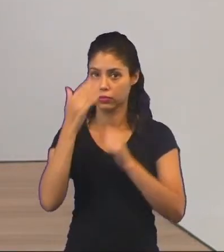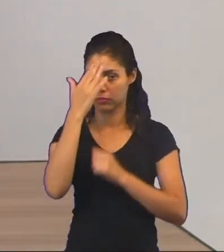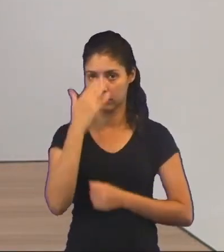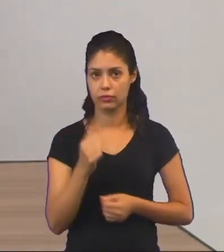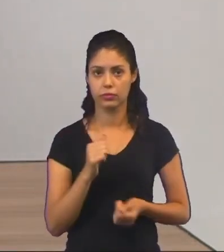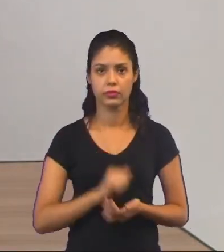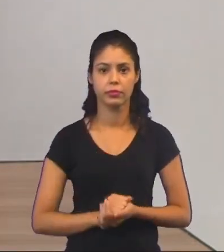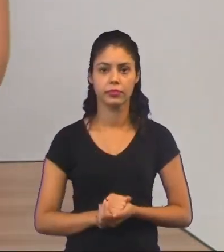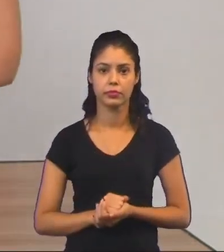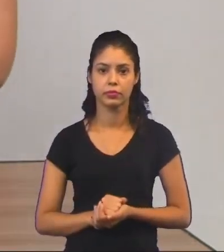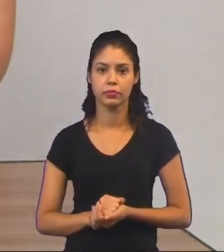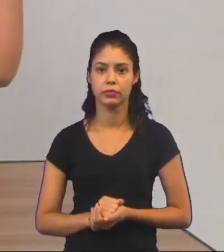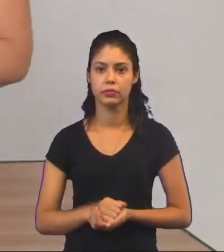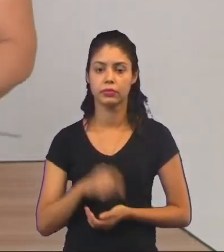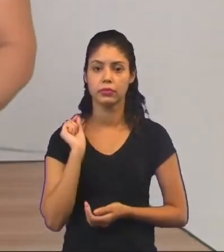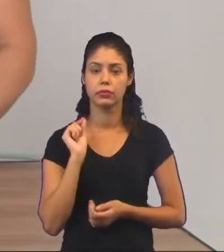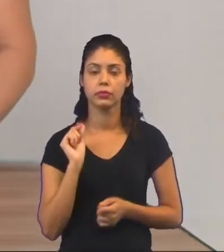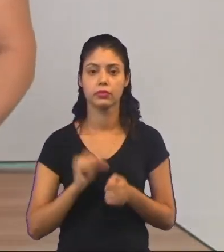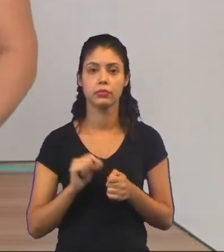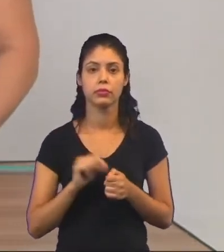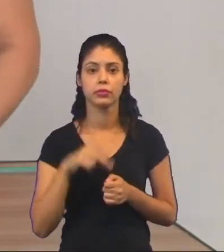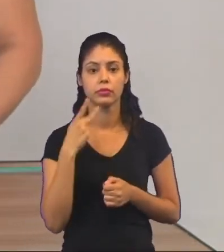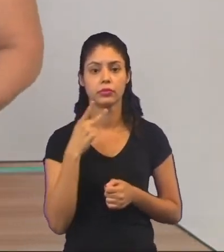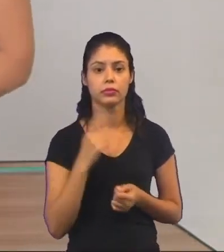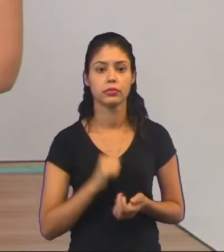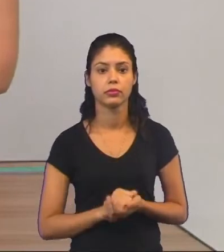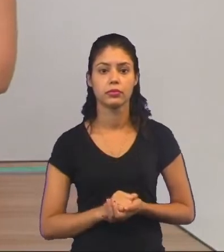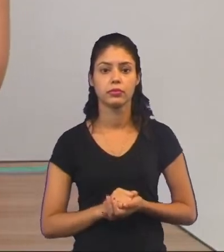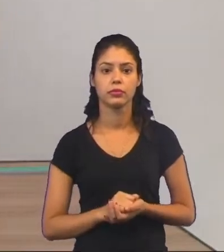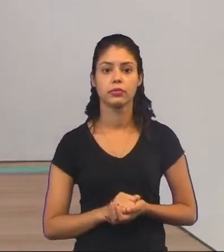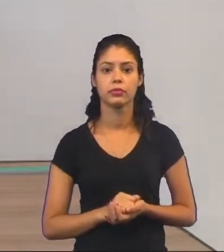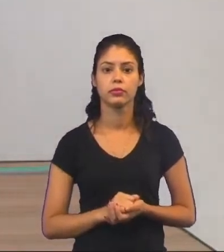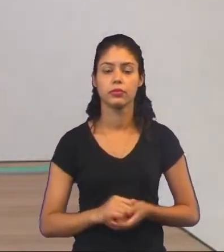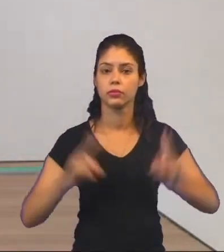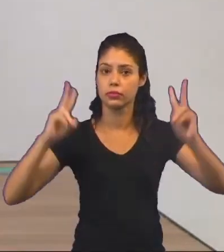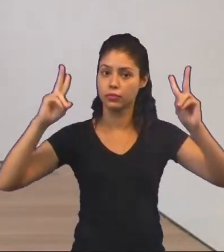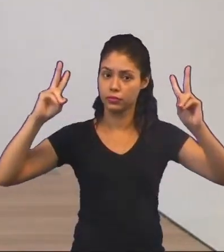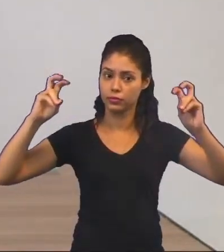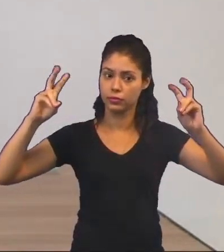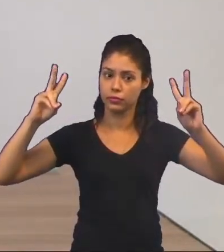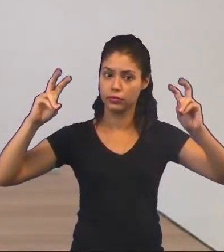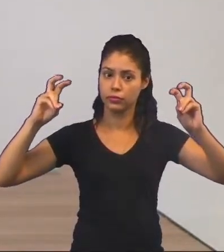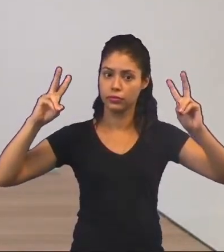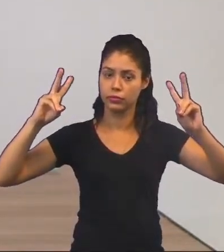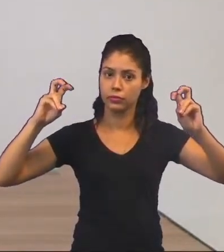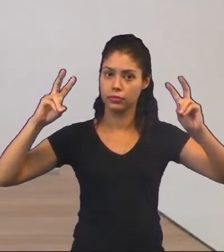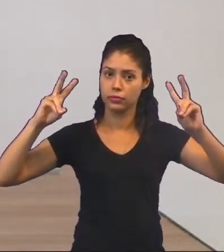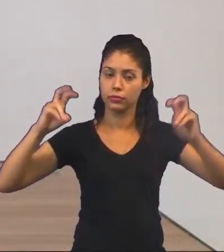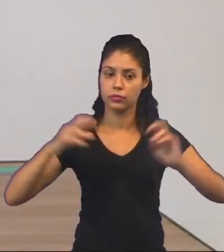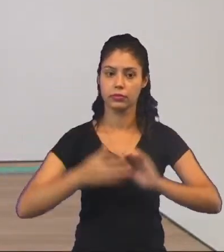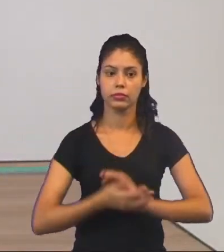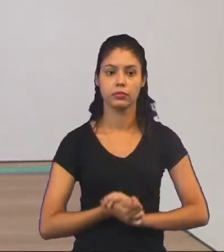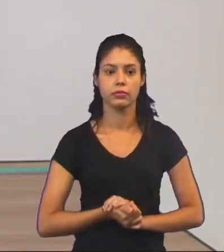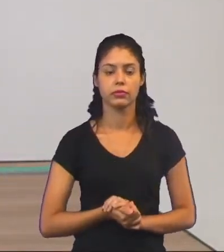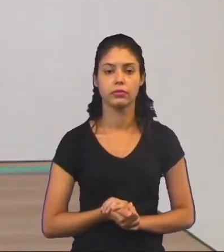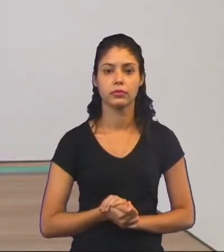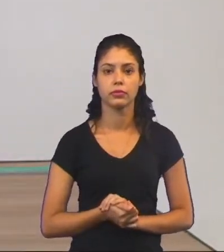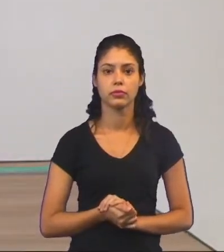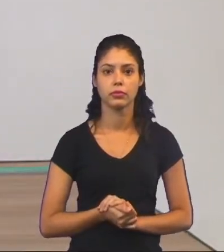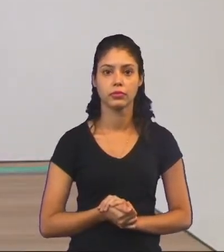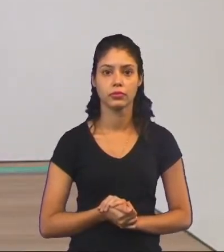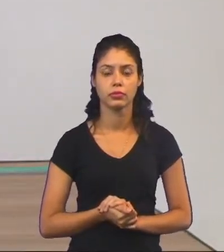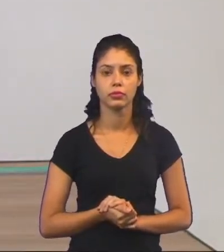saibam do que se trata, do que vai ser falado, precisa aparecer o título, concordam comigo?